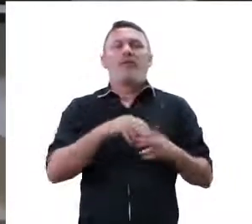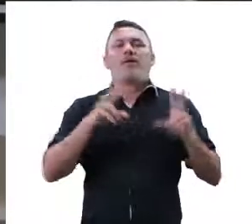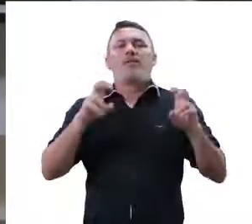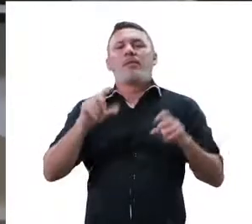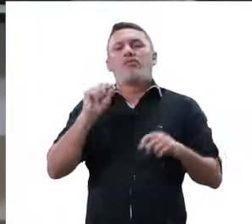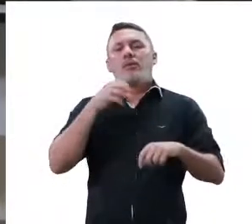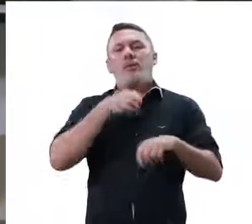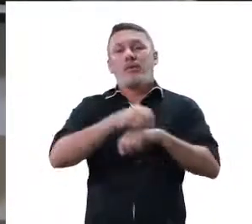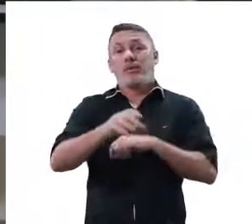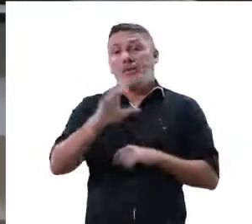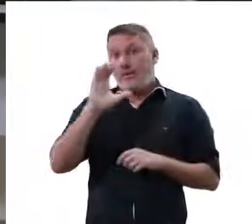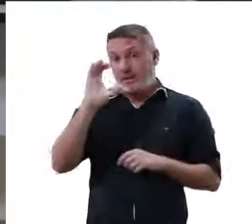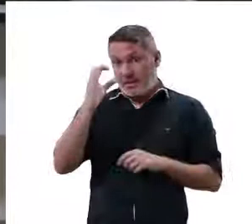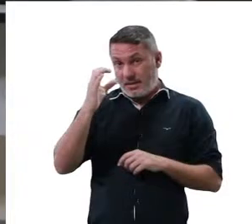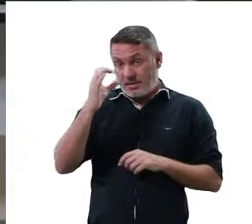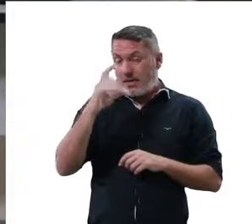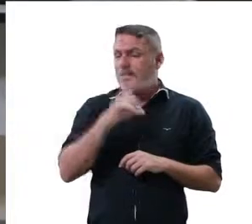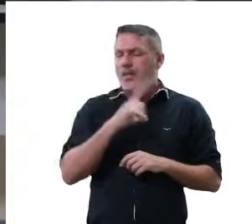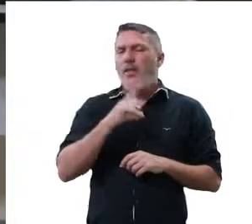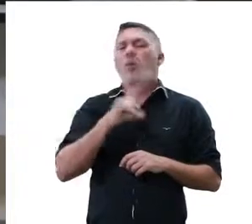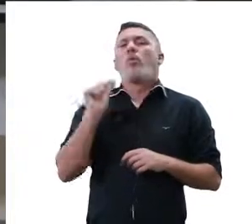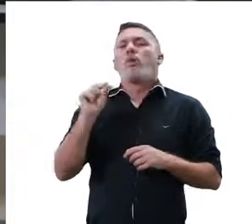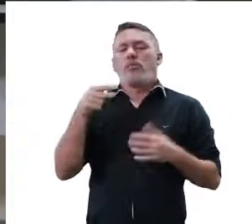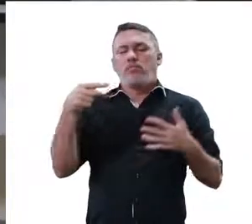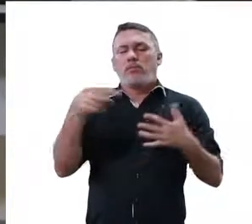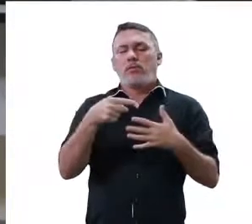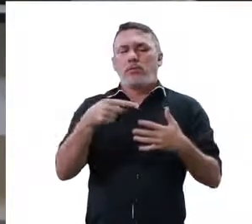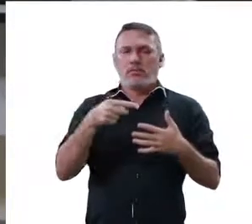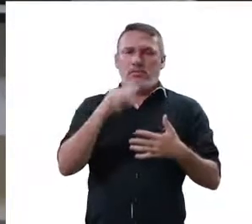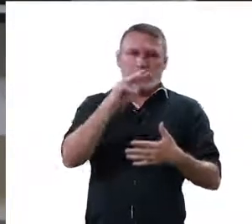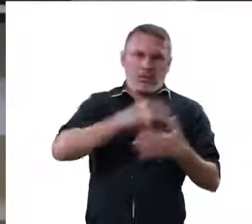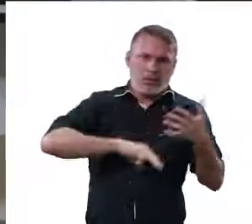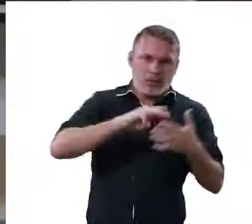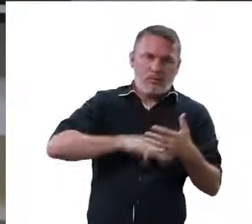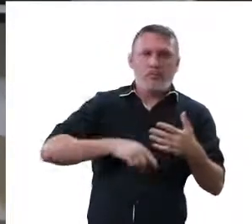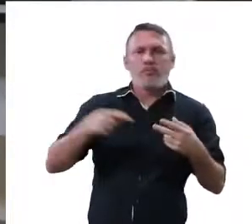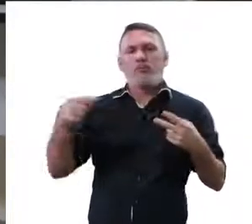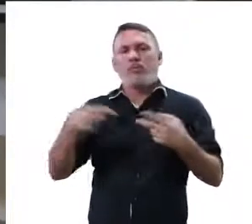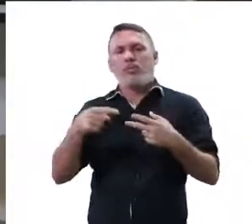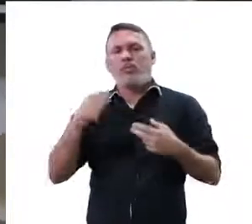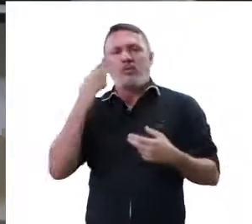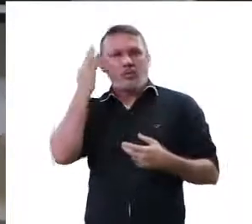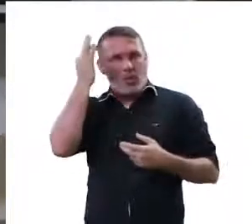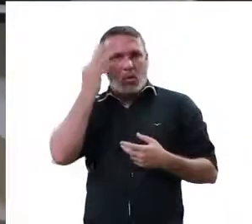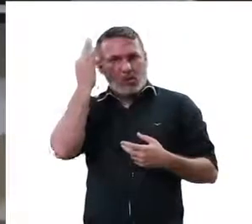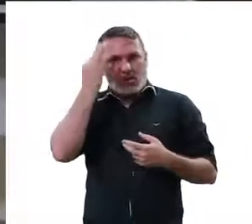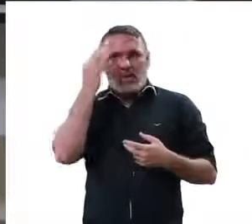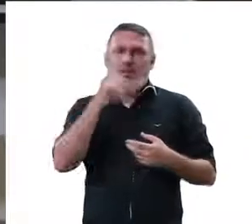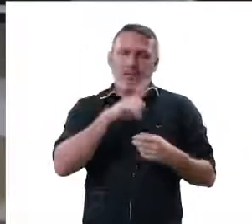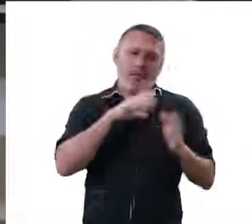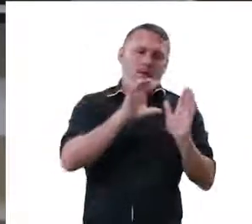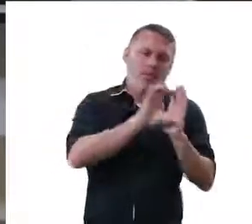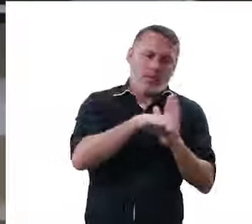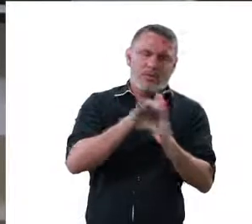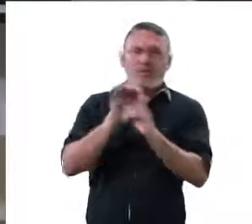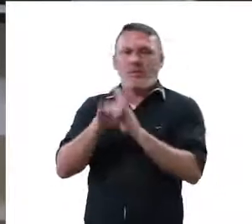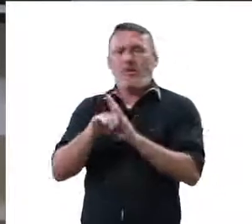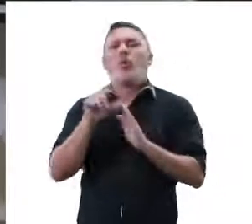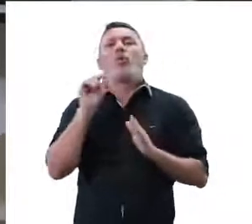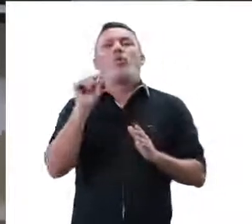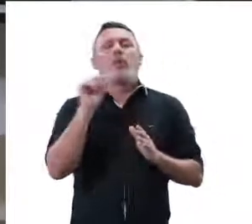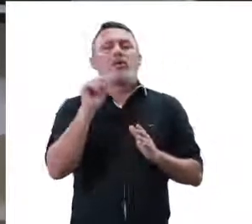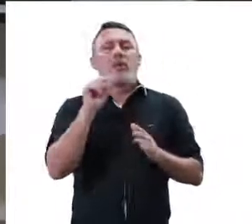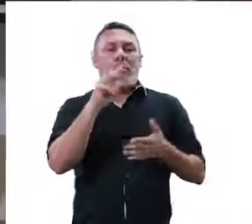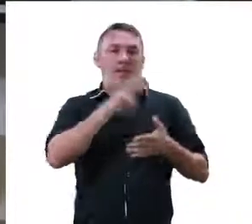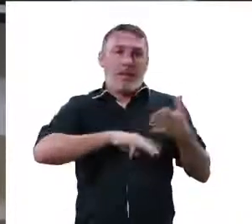que ciência é algo que tem método e teoria. Então, teoria são os conceitos, método é a forma de você